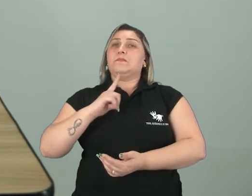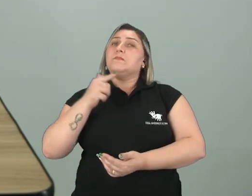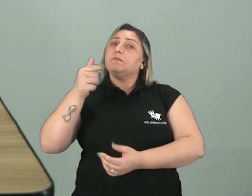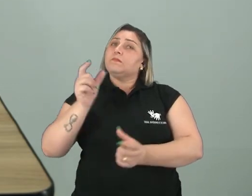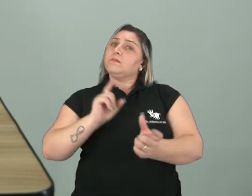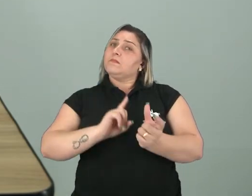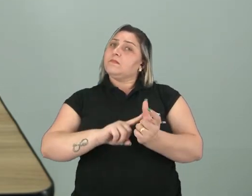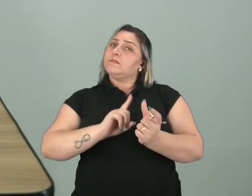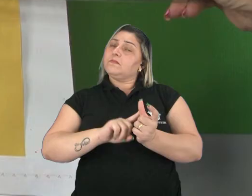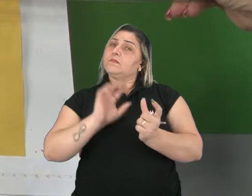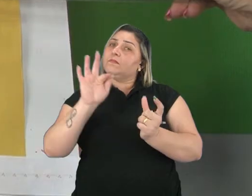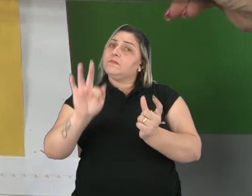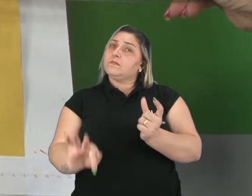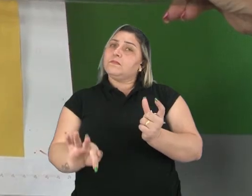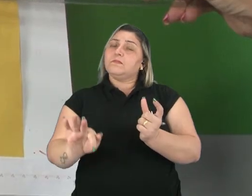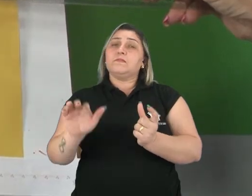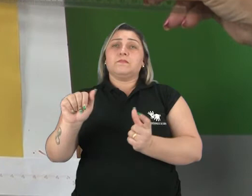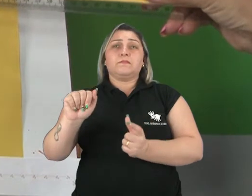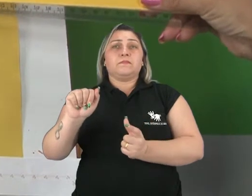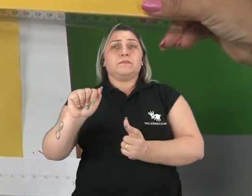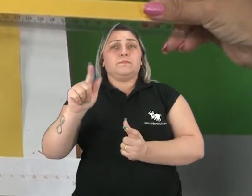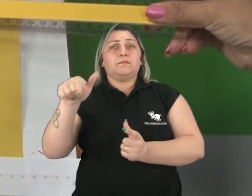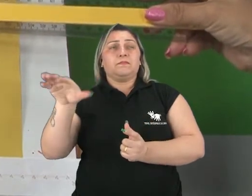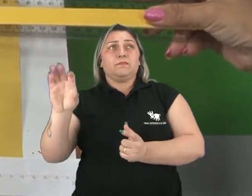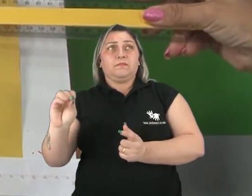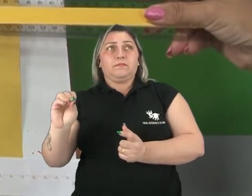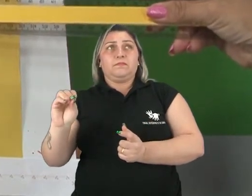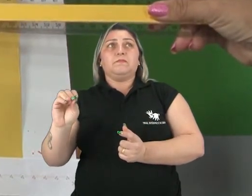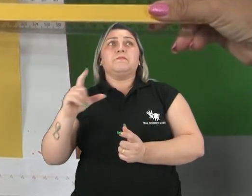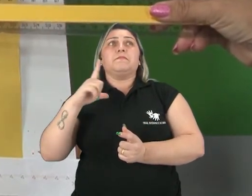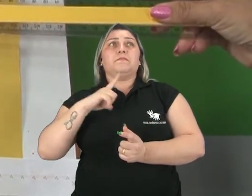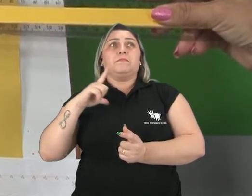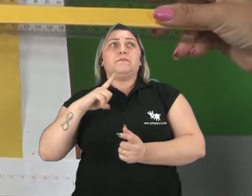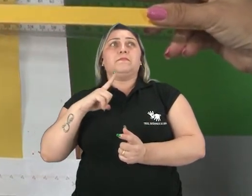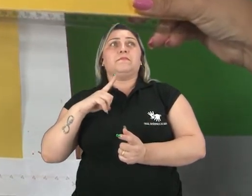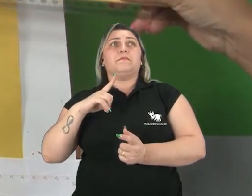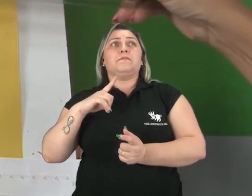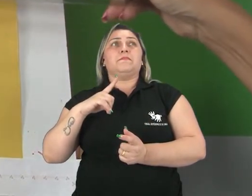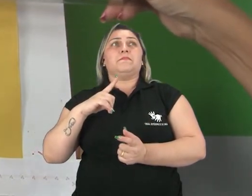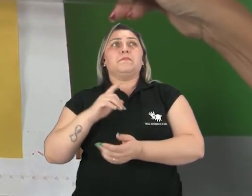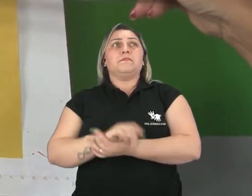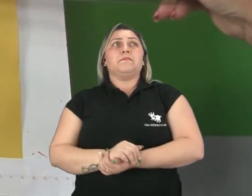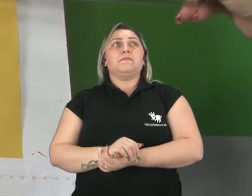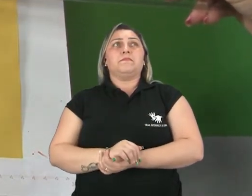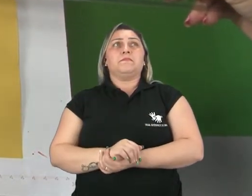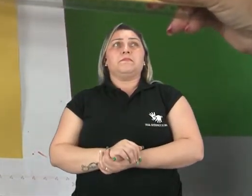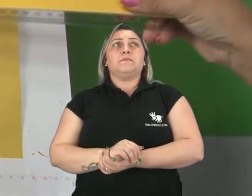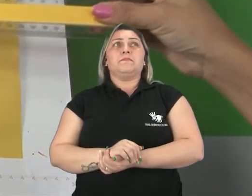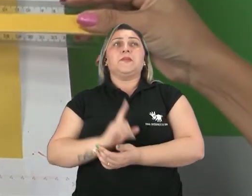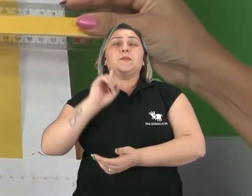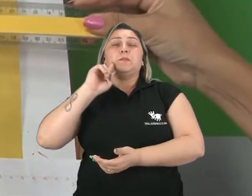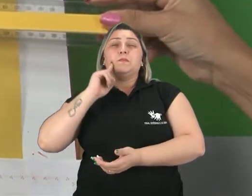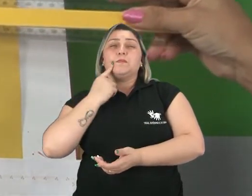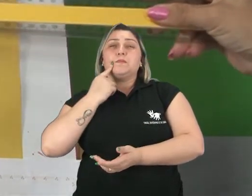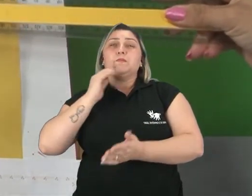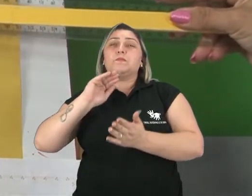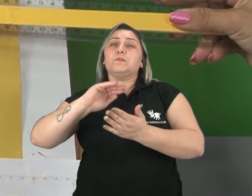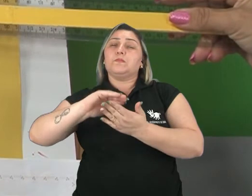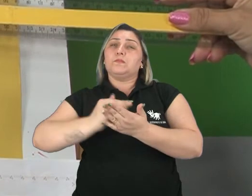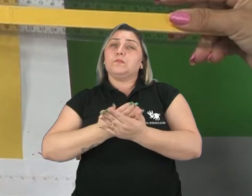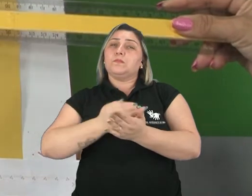a outras palavras com esse final Então temos aqui chão limão